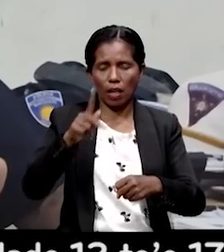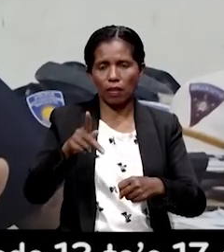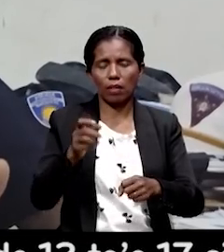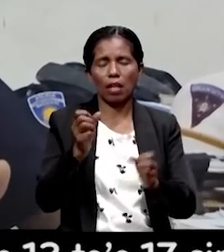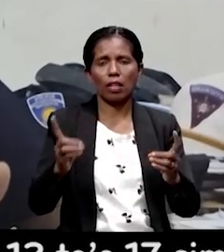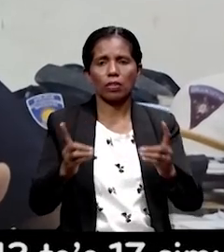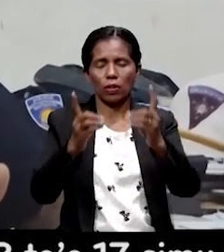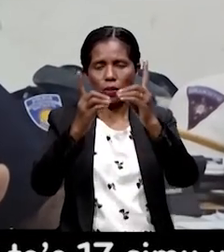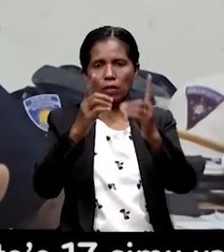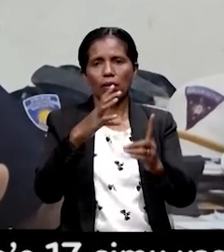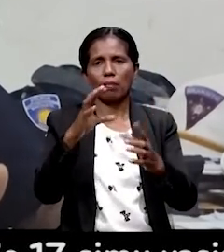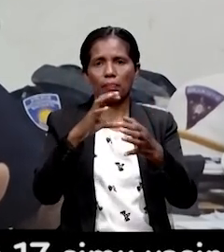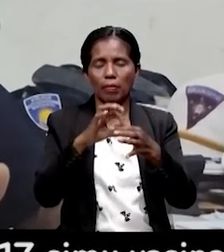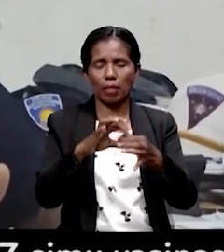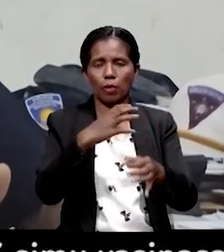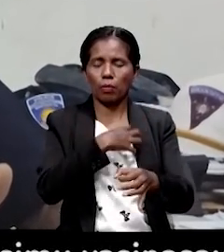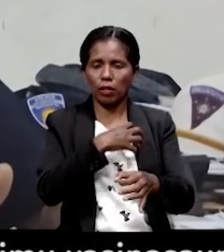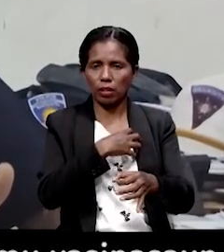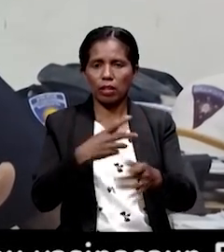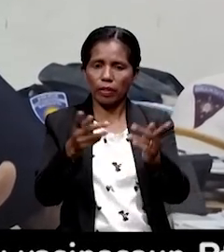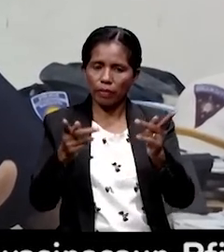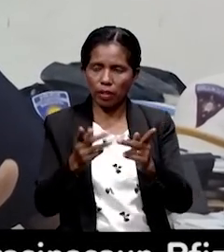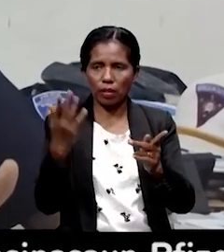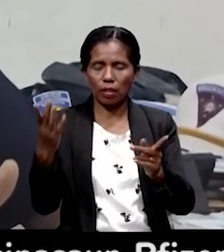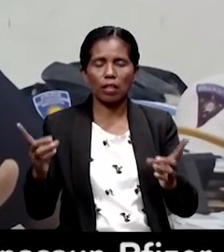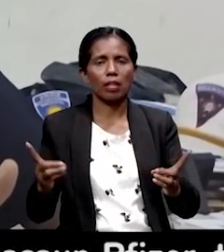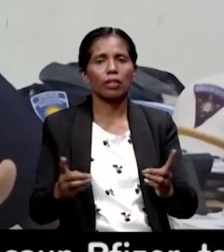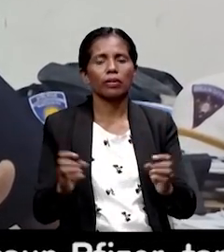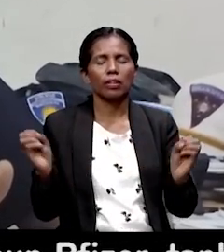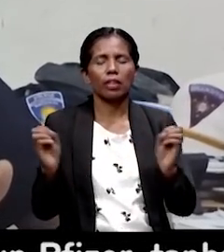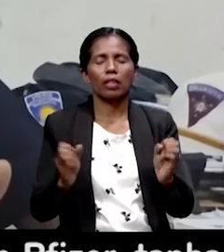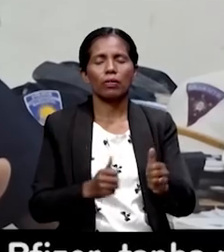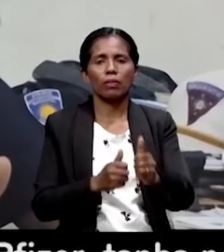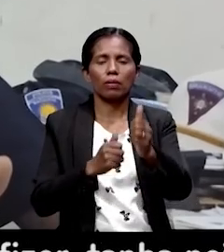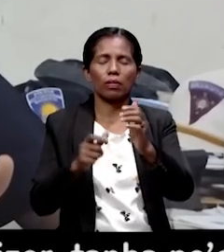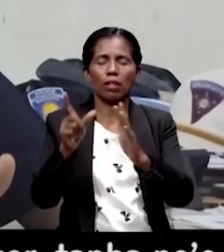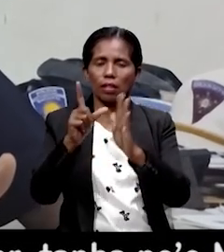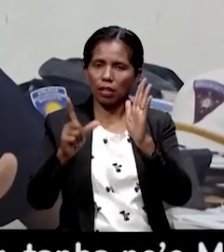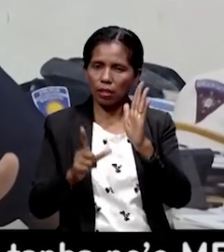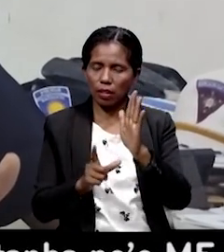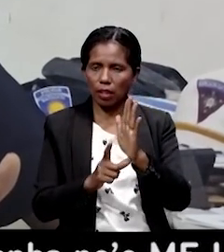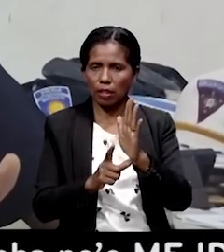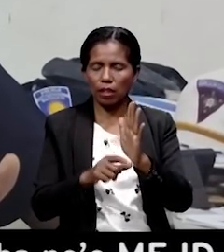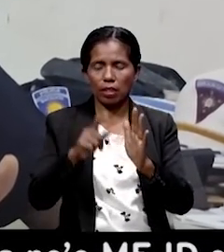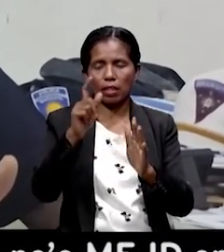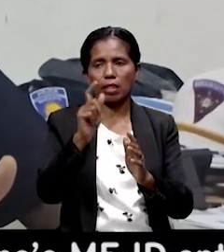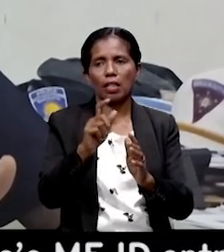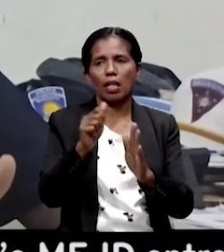asoru itenia ben membro si de treno ne nia contra ona itenia código penal Timor Leste e